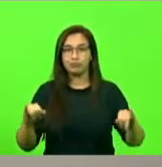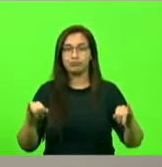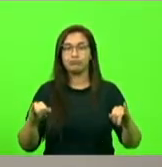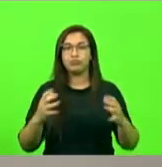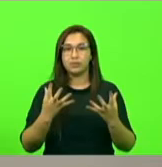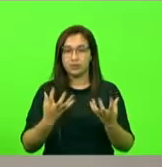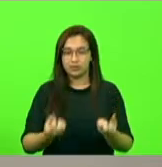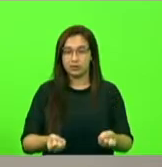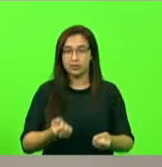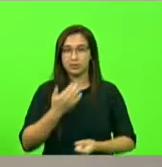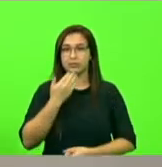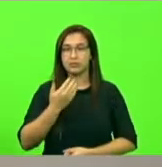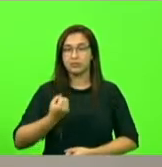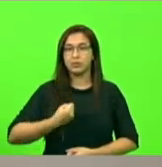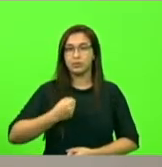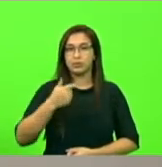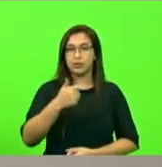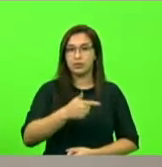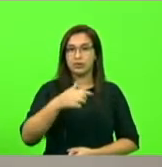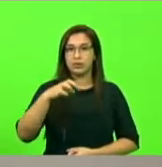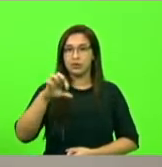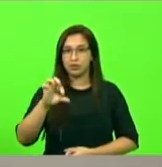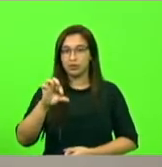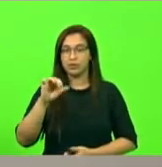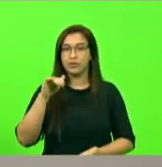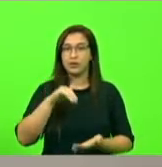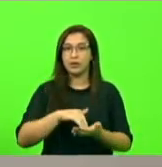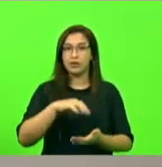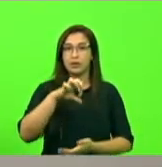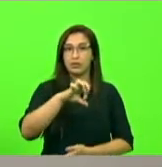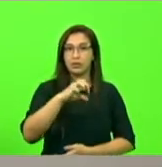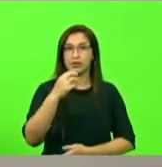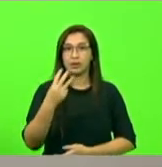requerimentos. Recrimentos 79 a 93.